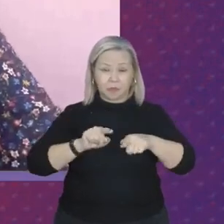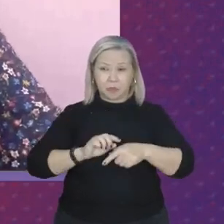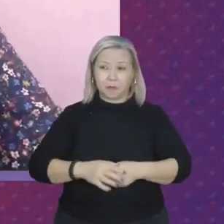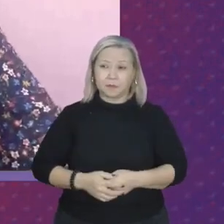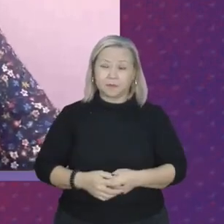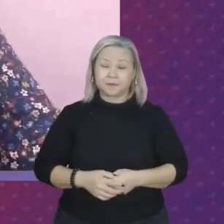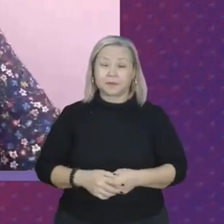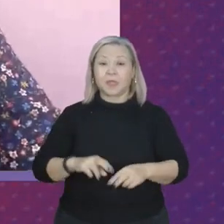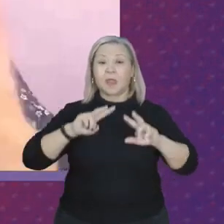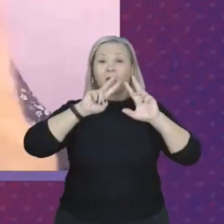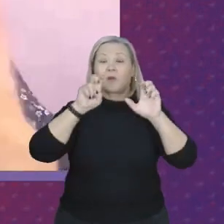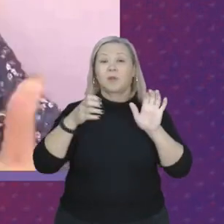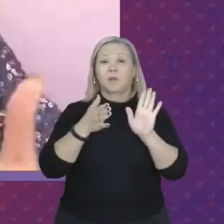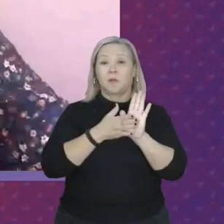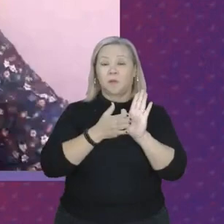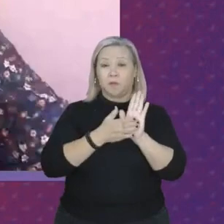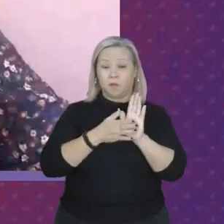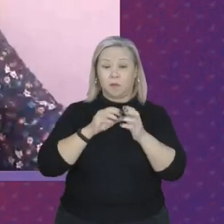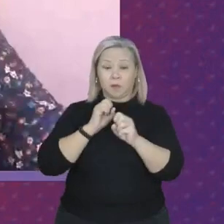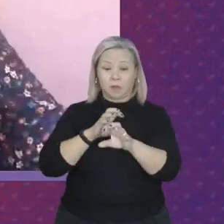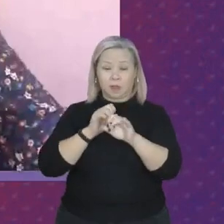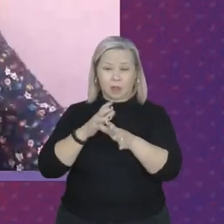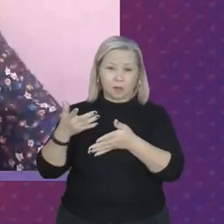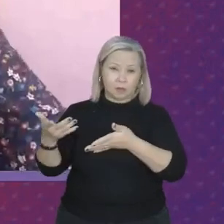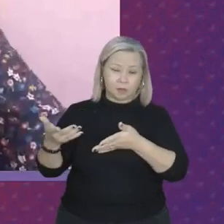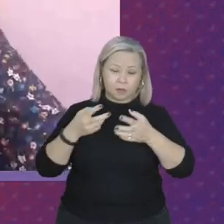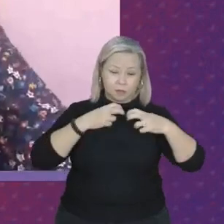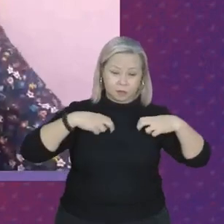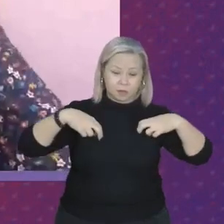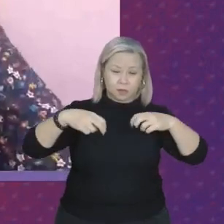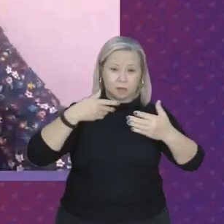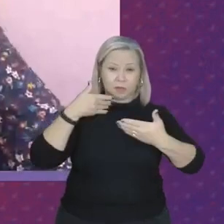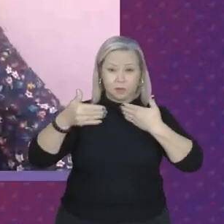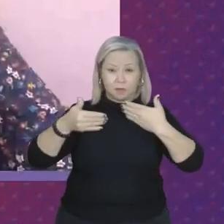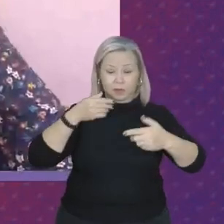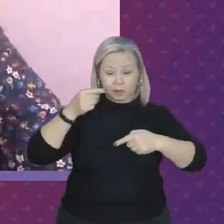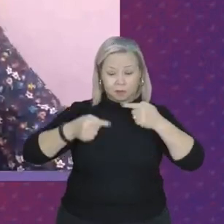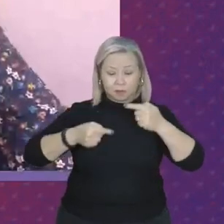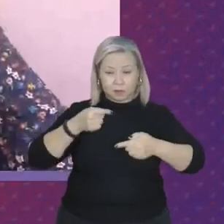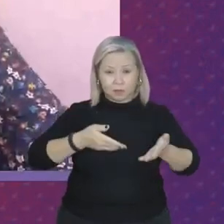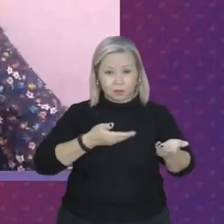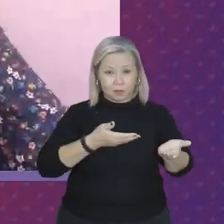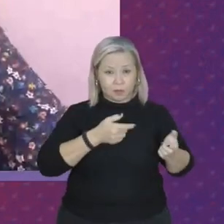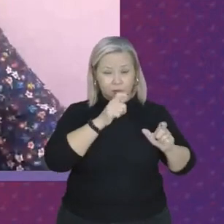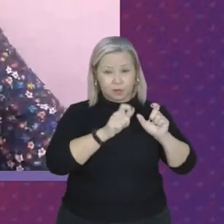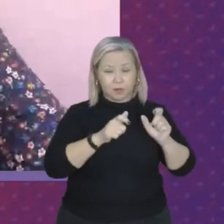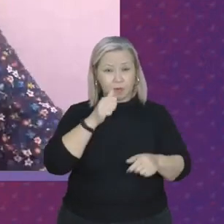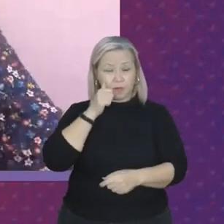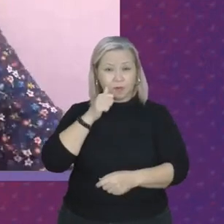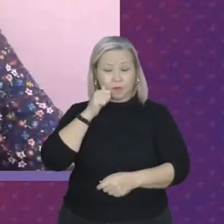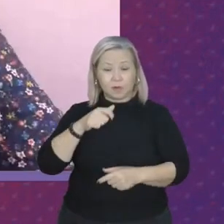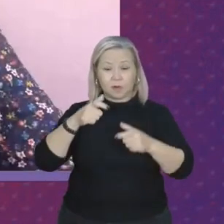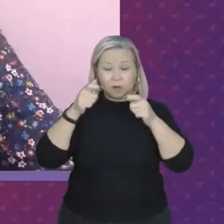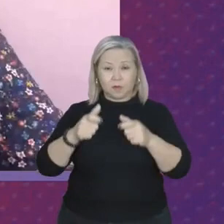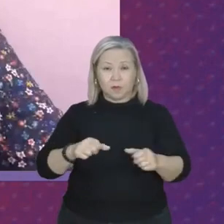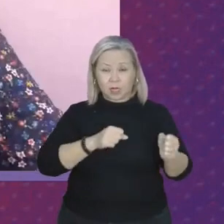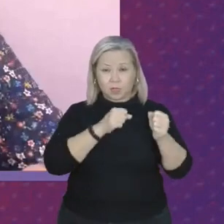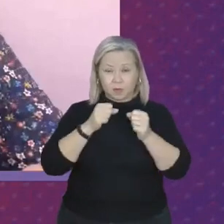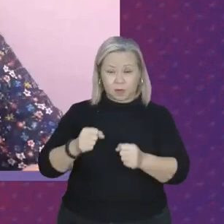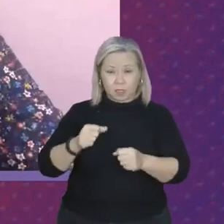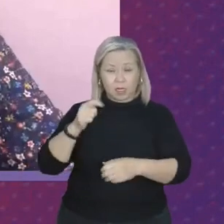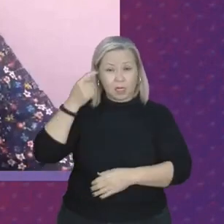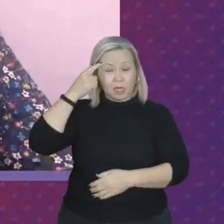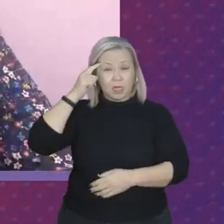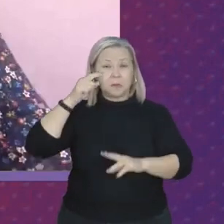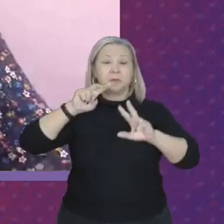foi proposto na aula e que traz a gente aqui nessa roda de conversa foi a violência política jovens mulheres no espaço de poder. E eu tenho pensado muito sobre